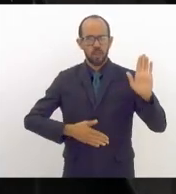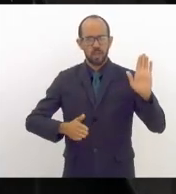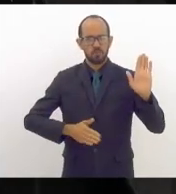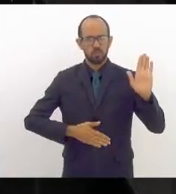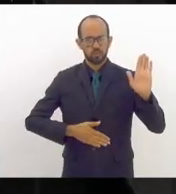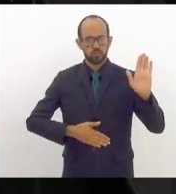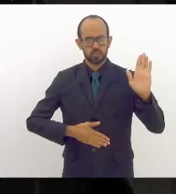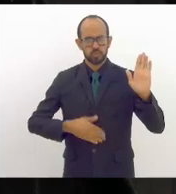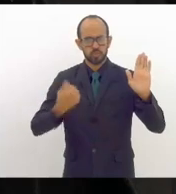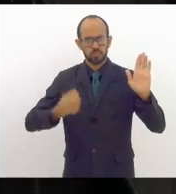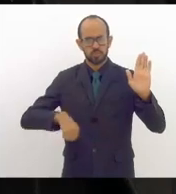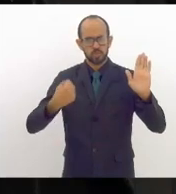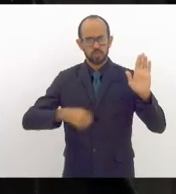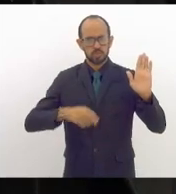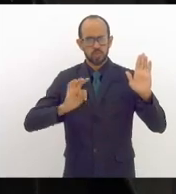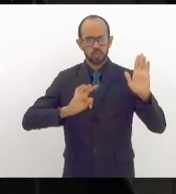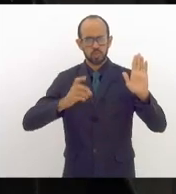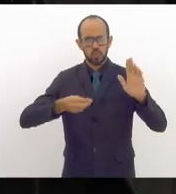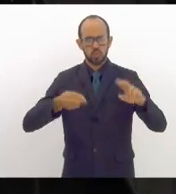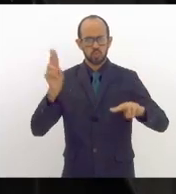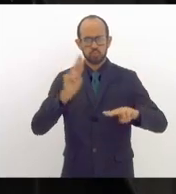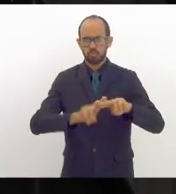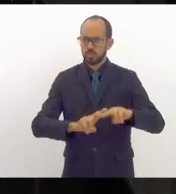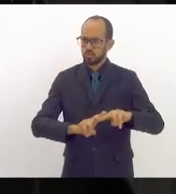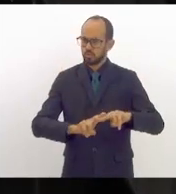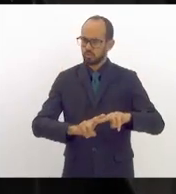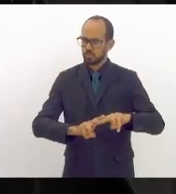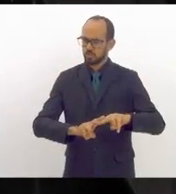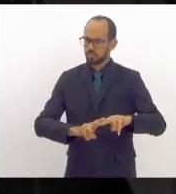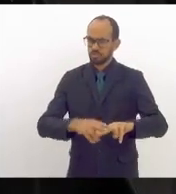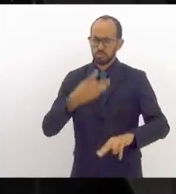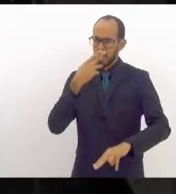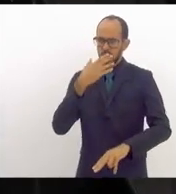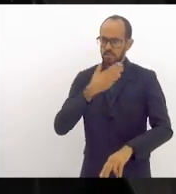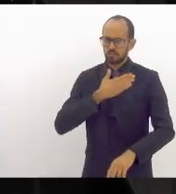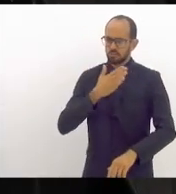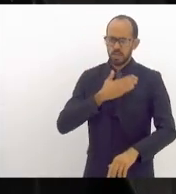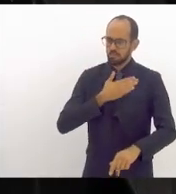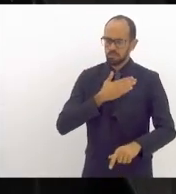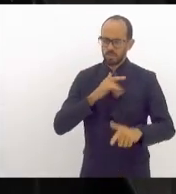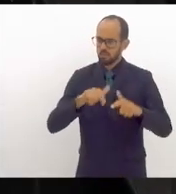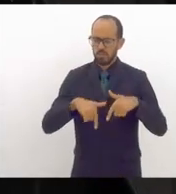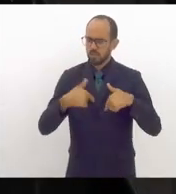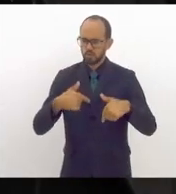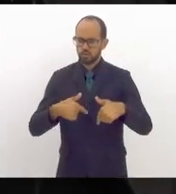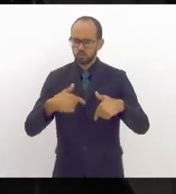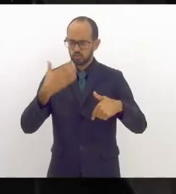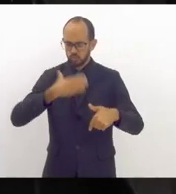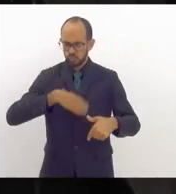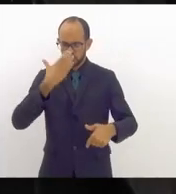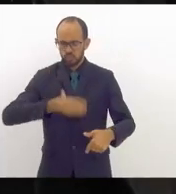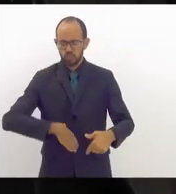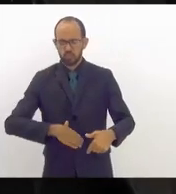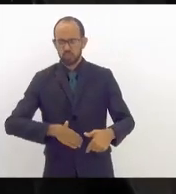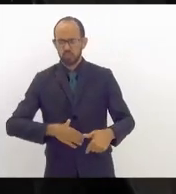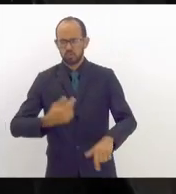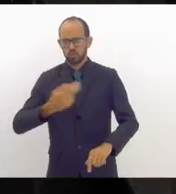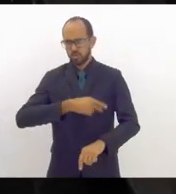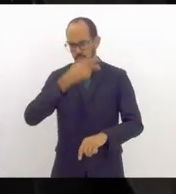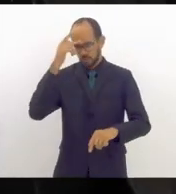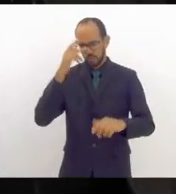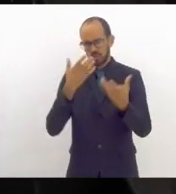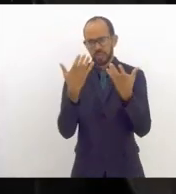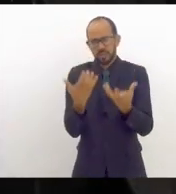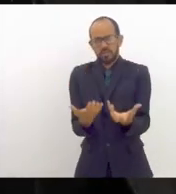e que devem todo ser presos isso não me parece atitude de quem quer criar um ambiente